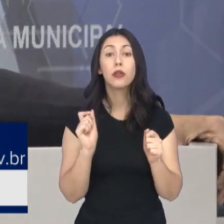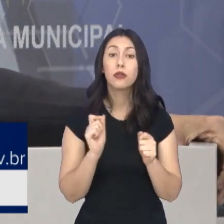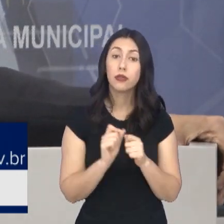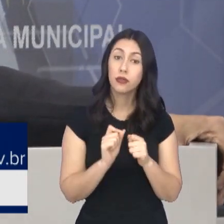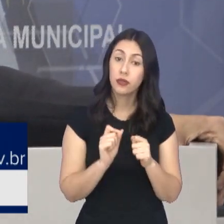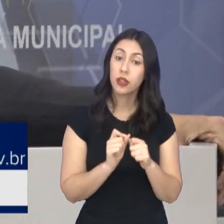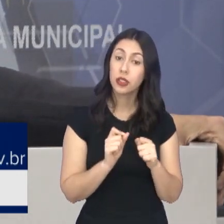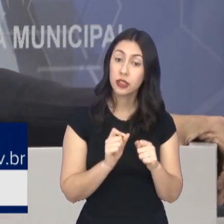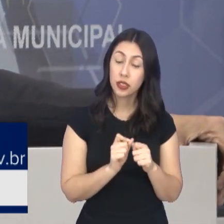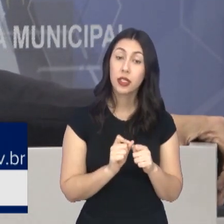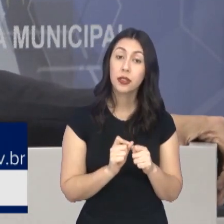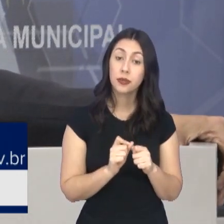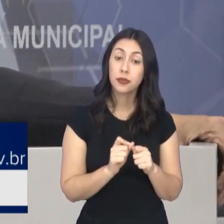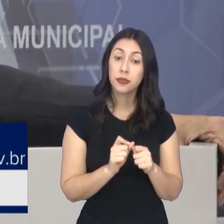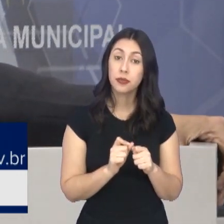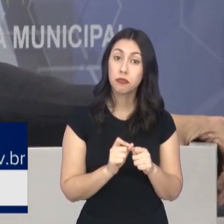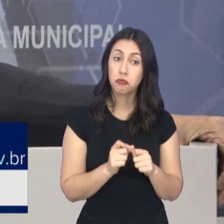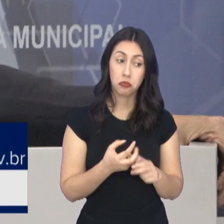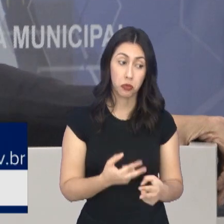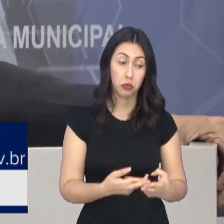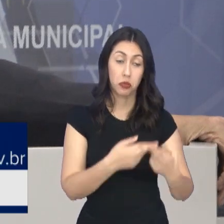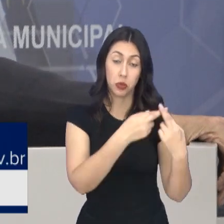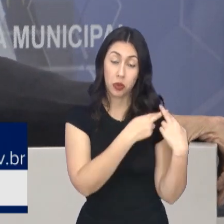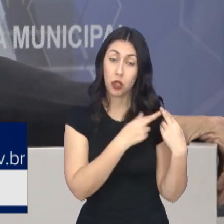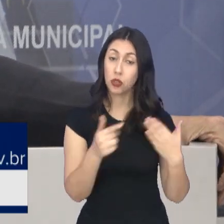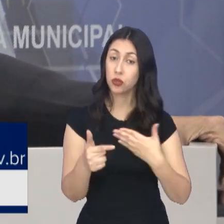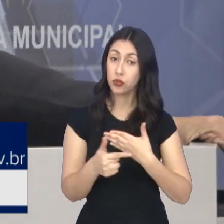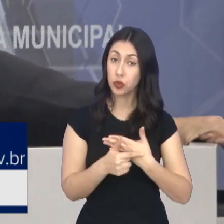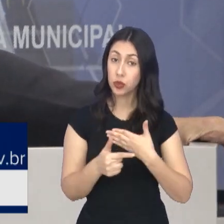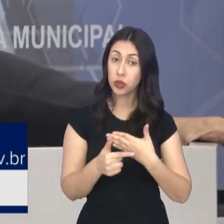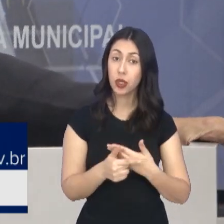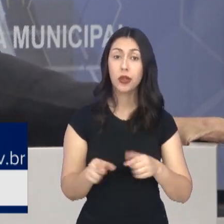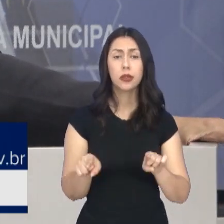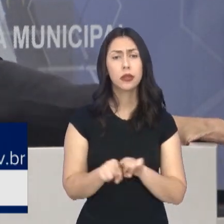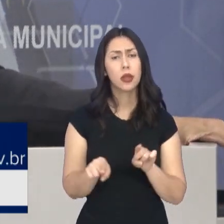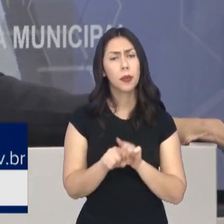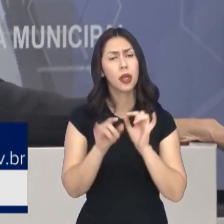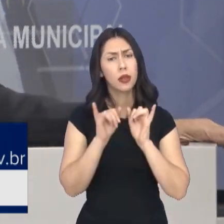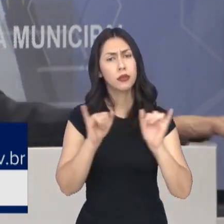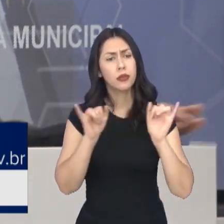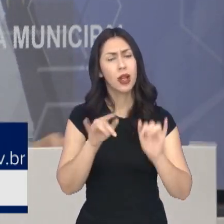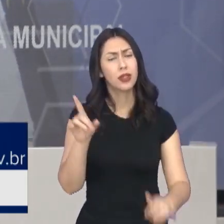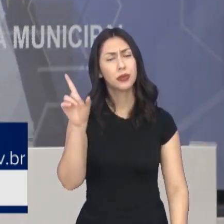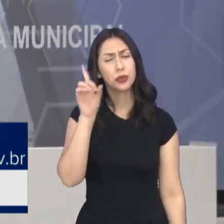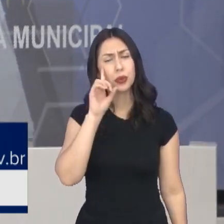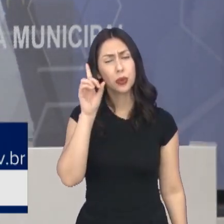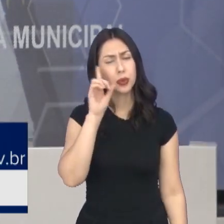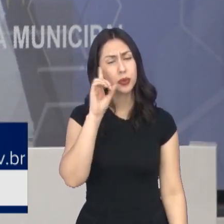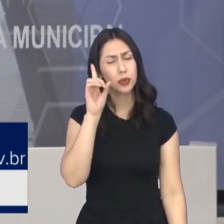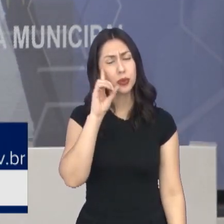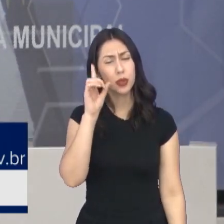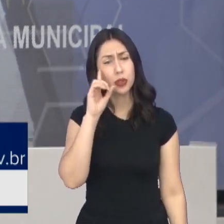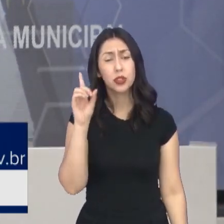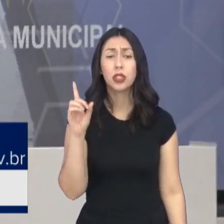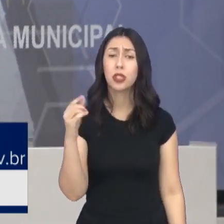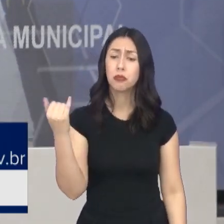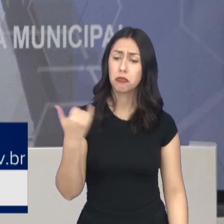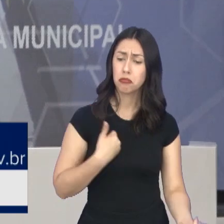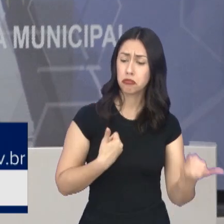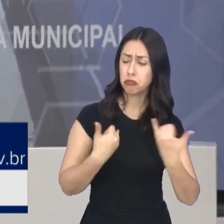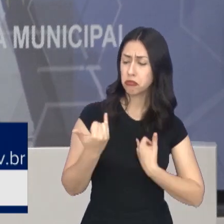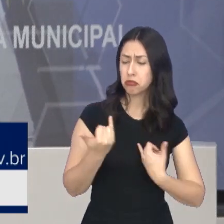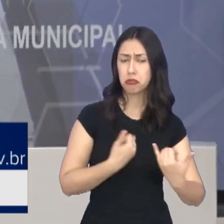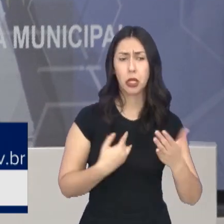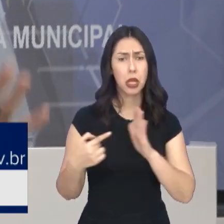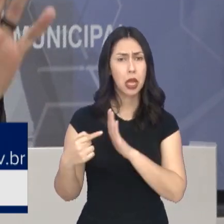dentro da sua missão. E também dizer que diariamente, senhor presidente, nós recebemos